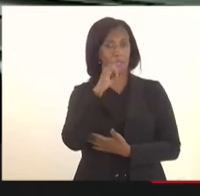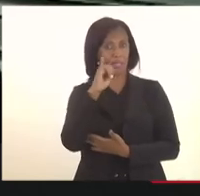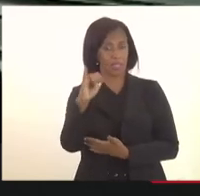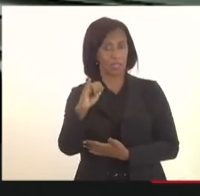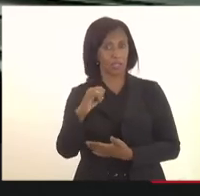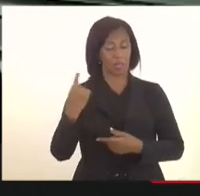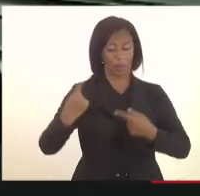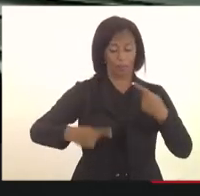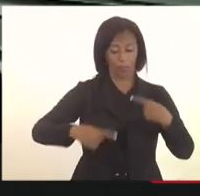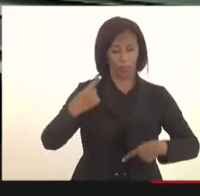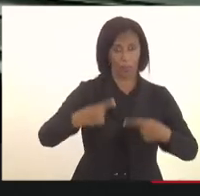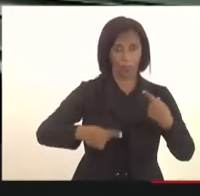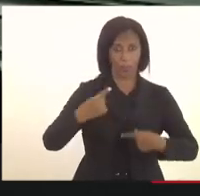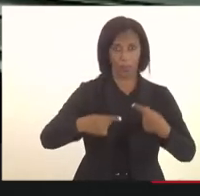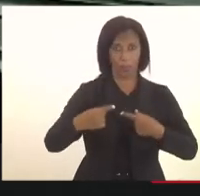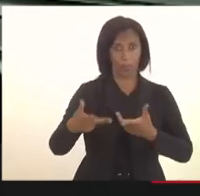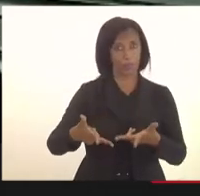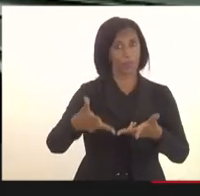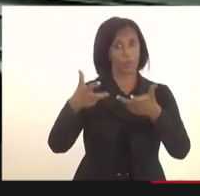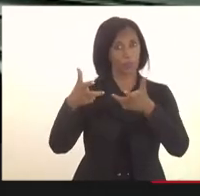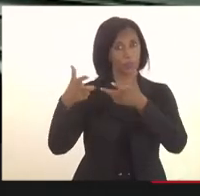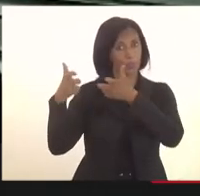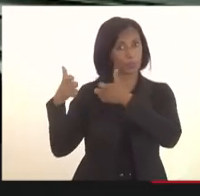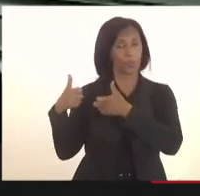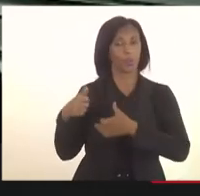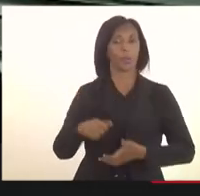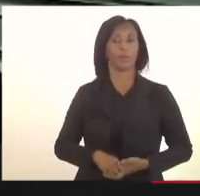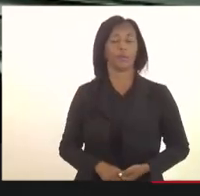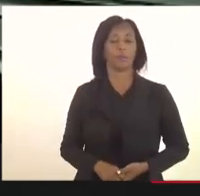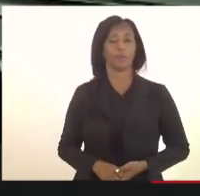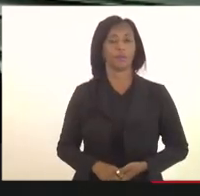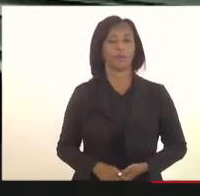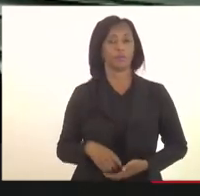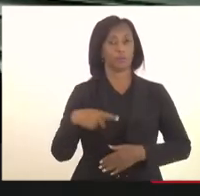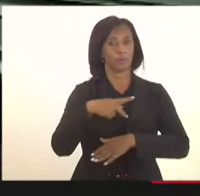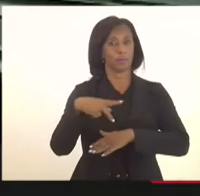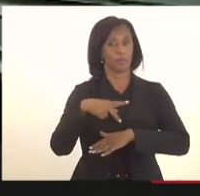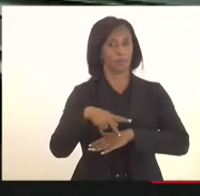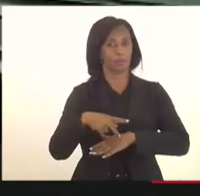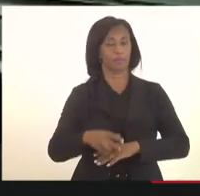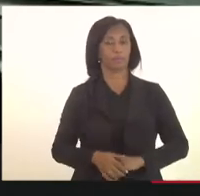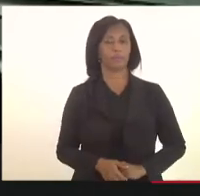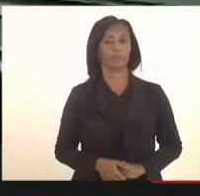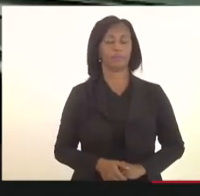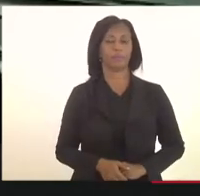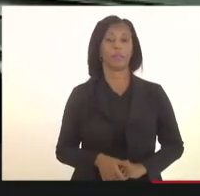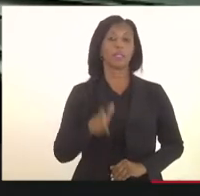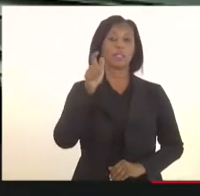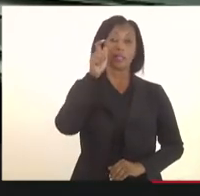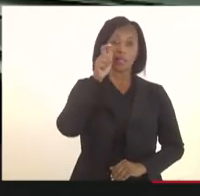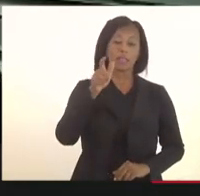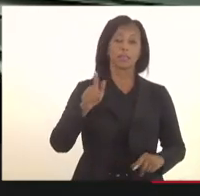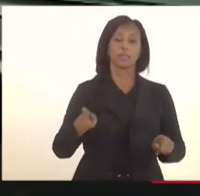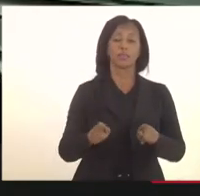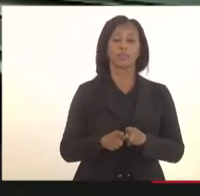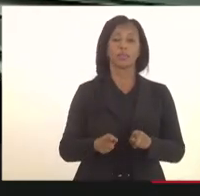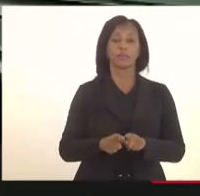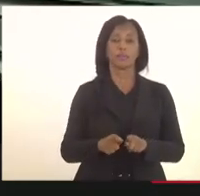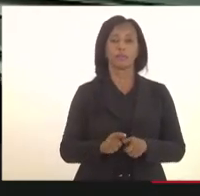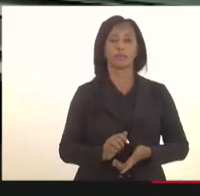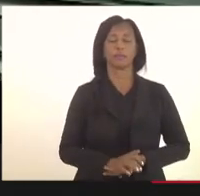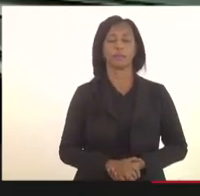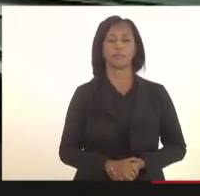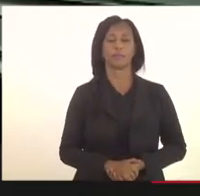as políticas de exploração no nosso país. E interessante também a